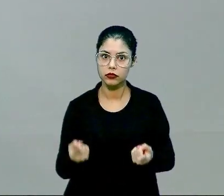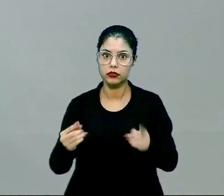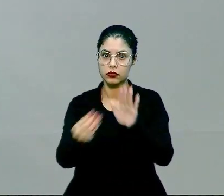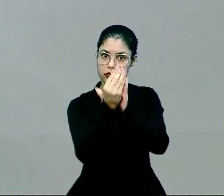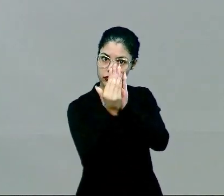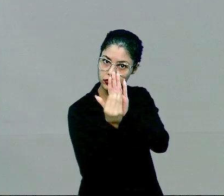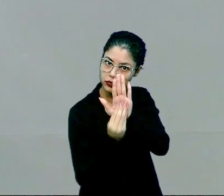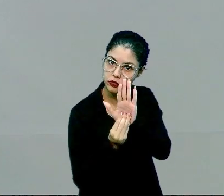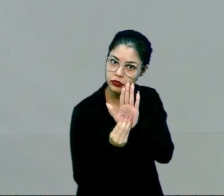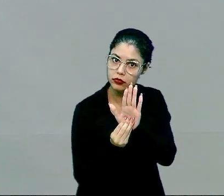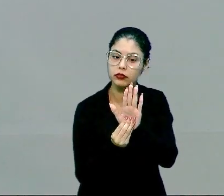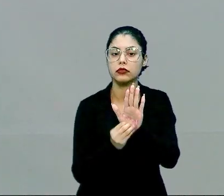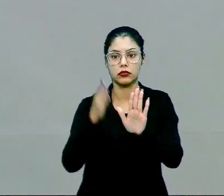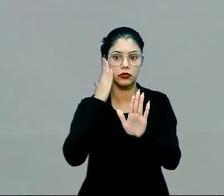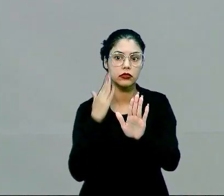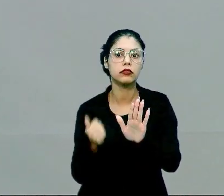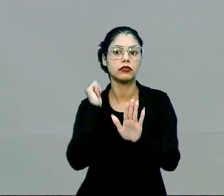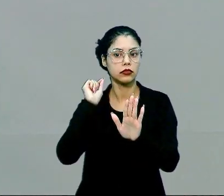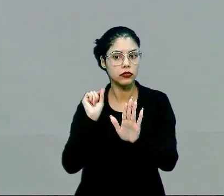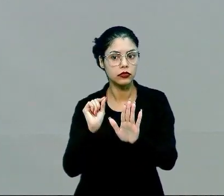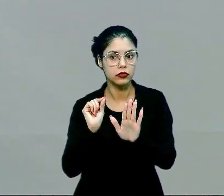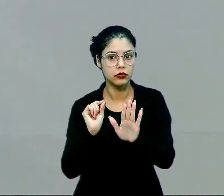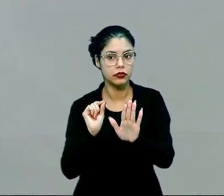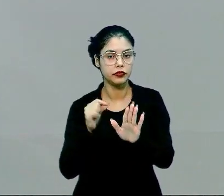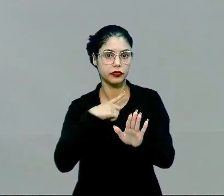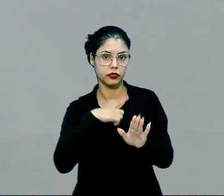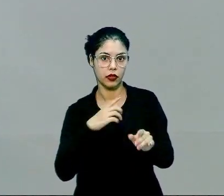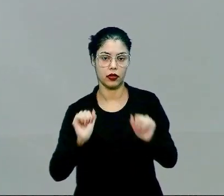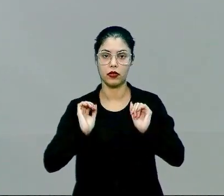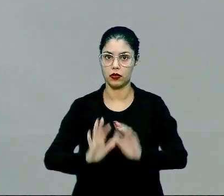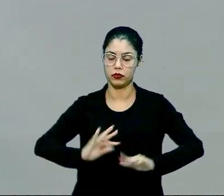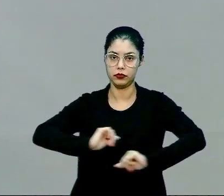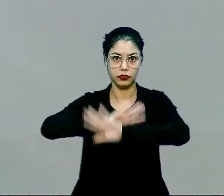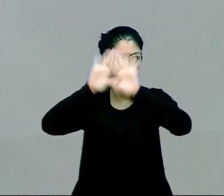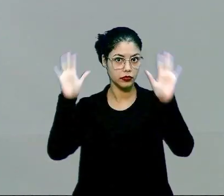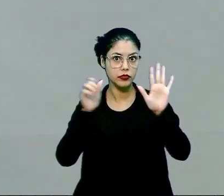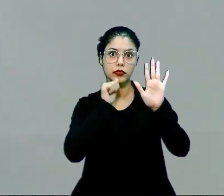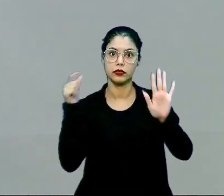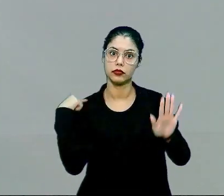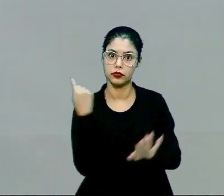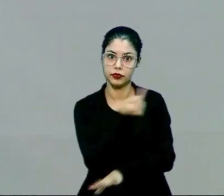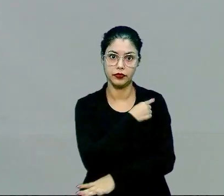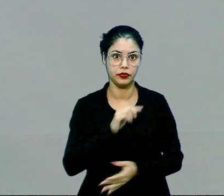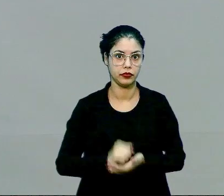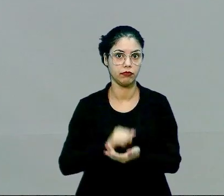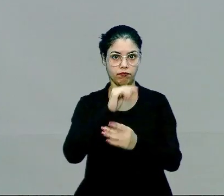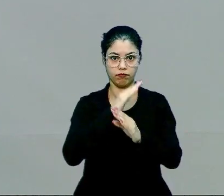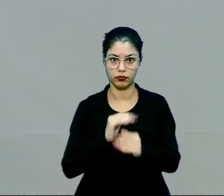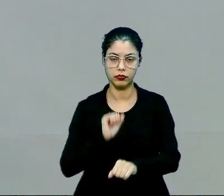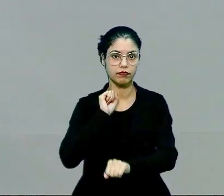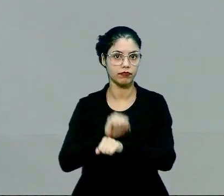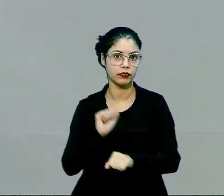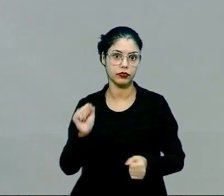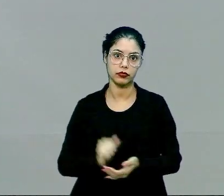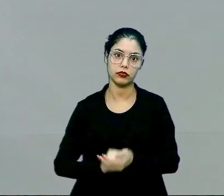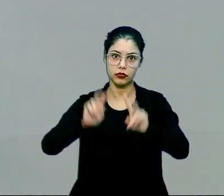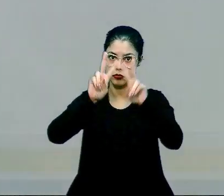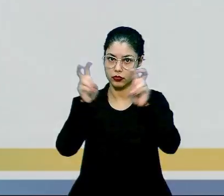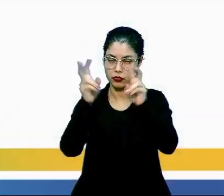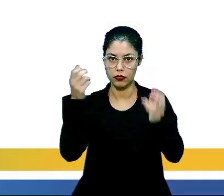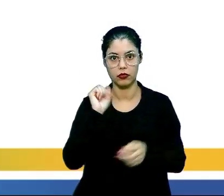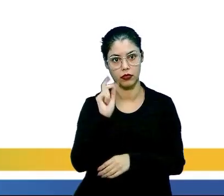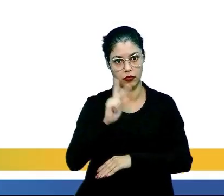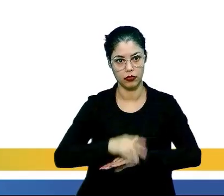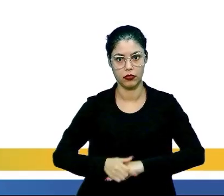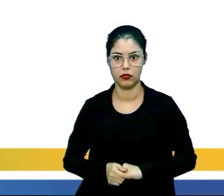foi dado esse direcionamento. A gente sabe que tem gente que faz esse consumo, mas se não ficar claro, a gente não marca porque não foi abordado no assunto ali,